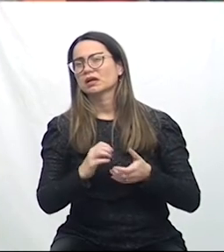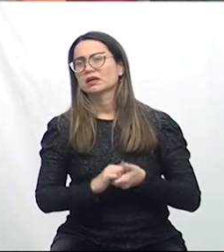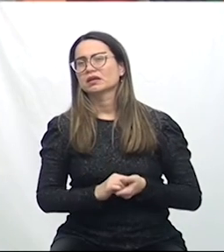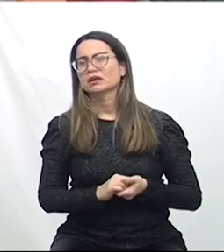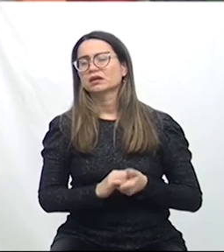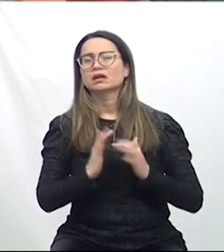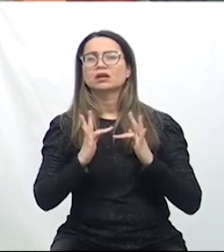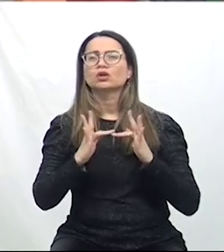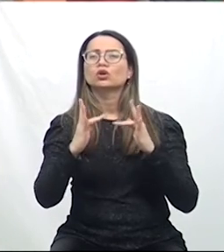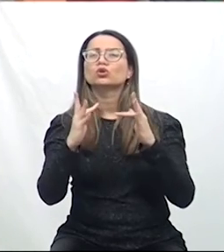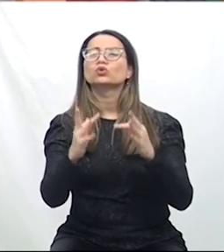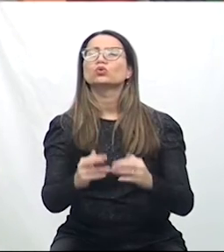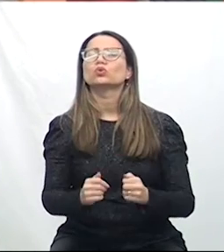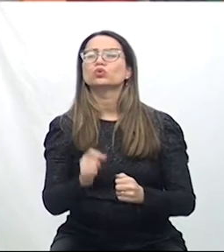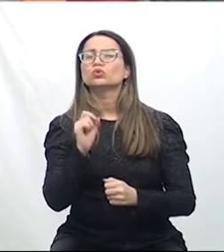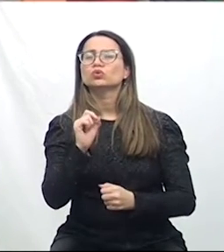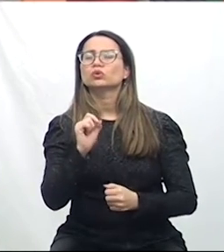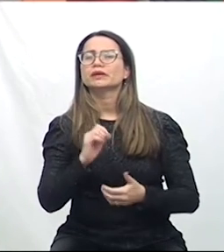Tudo isso tem